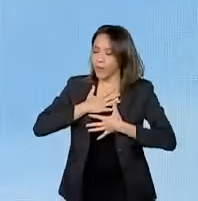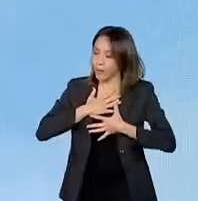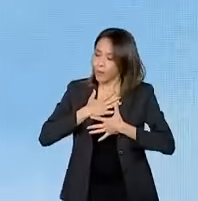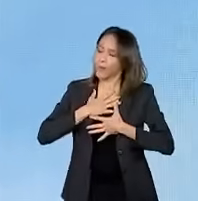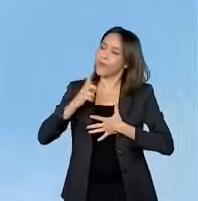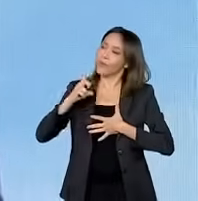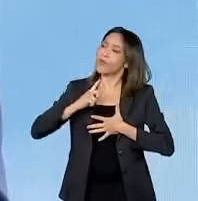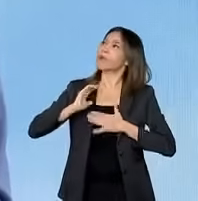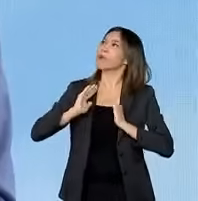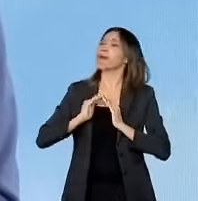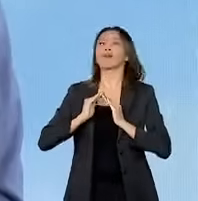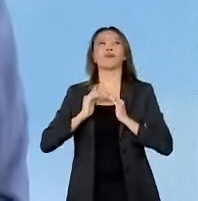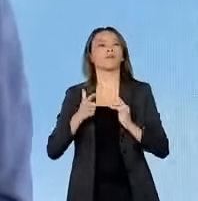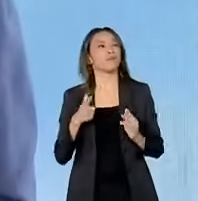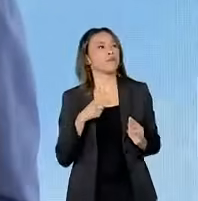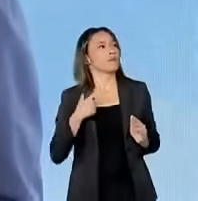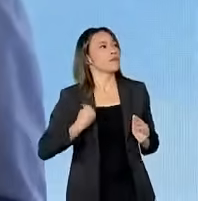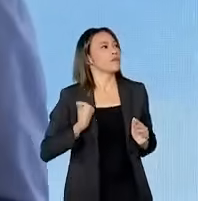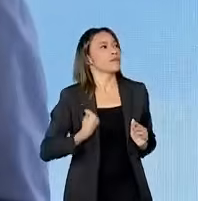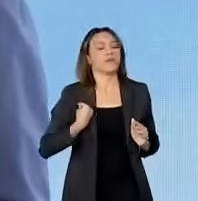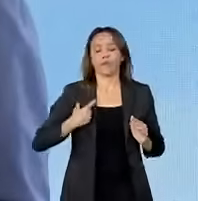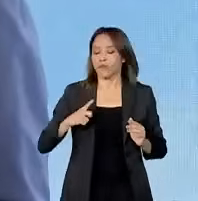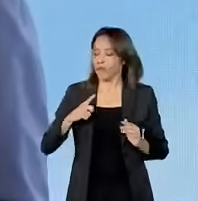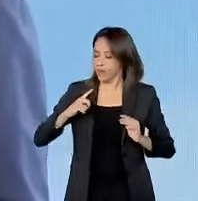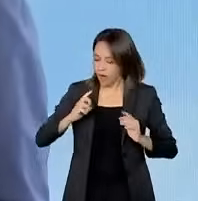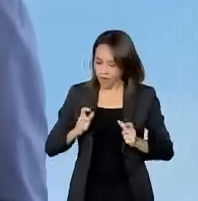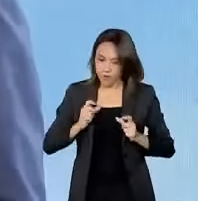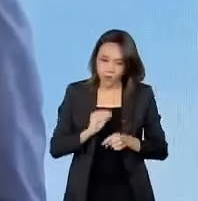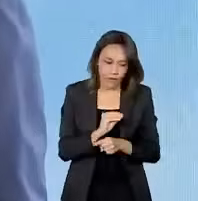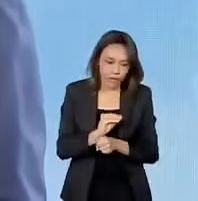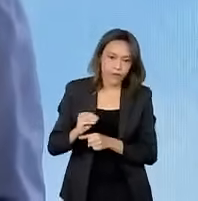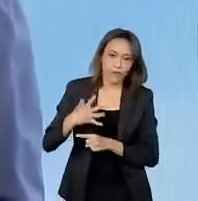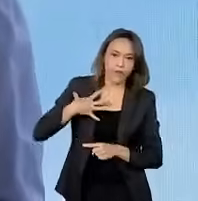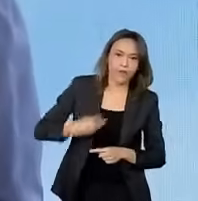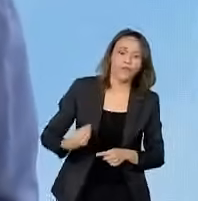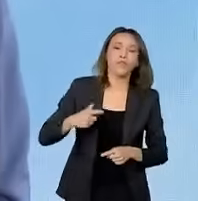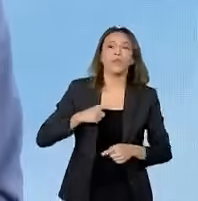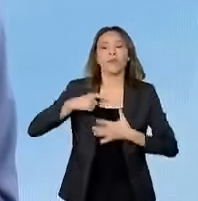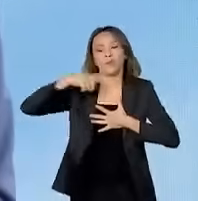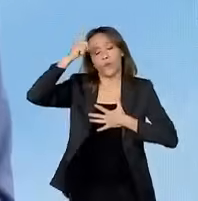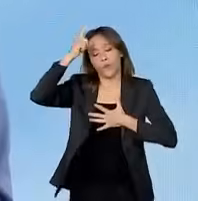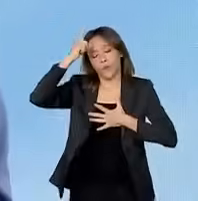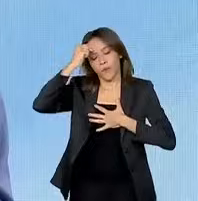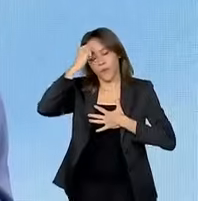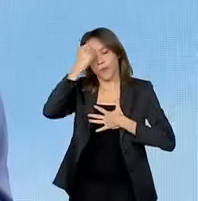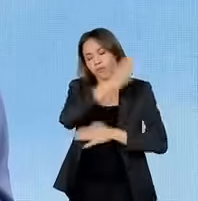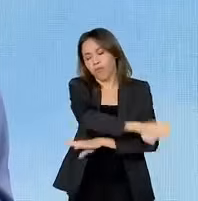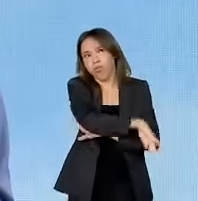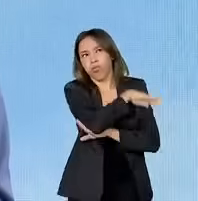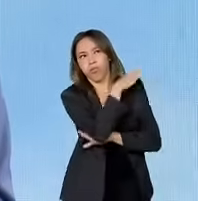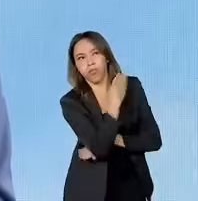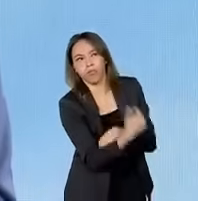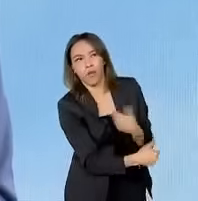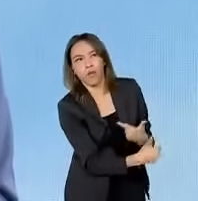morar, eu tenho onde viver, eu tenho onde criar os meus filhos e tenho onde descansar depois de uma jornada de trabalho.